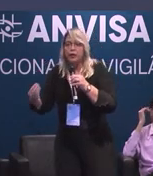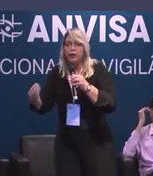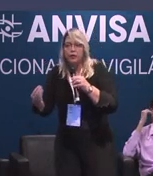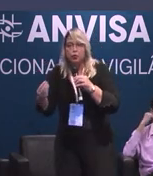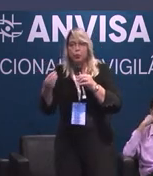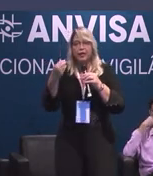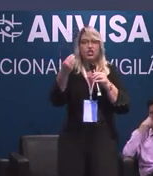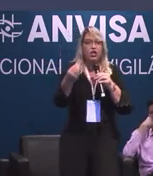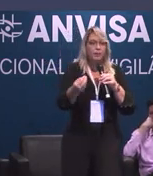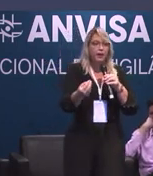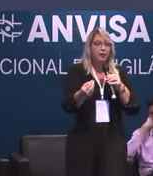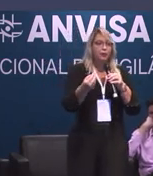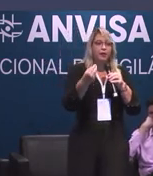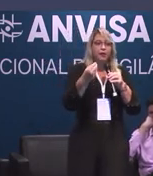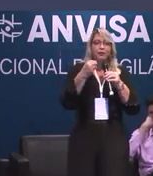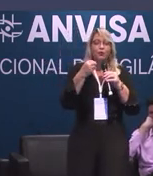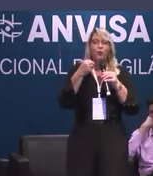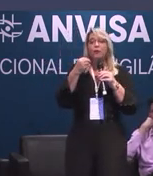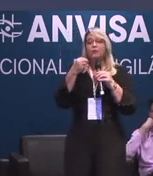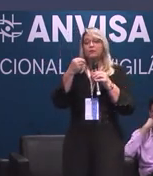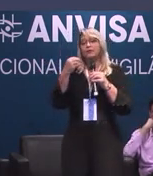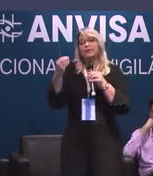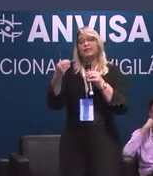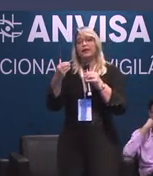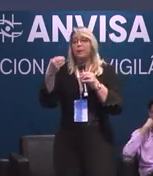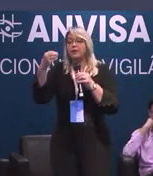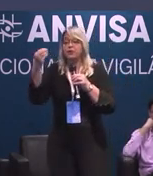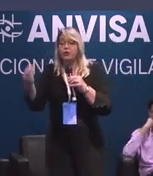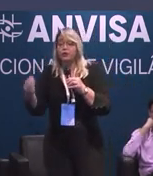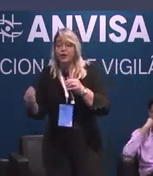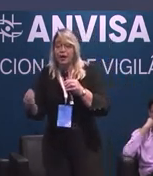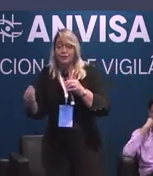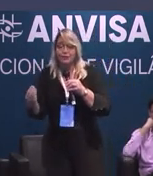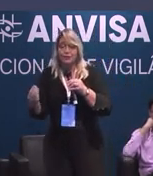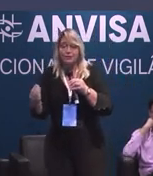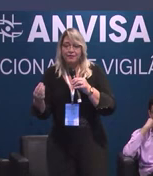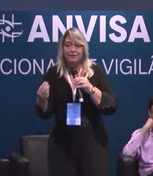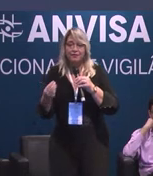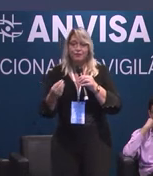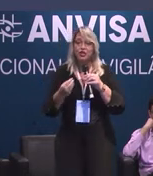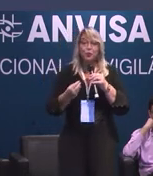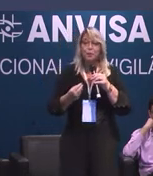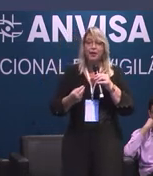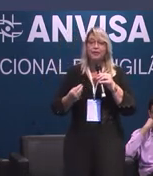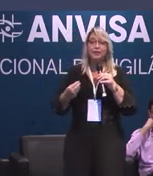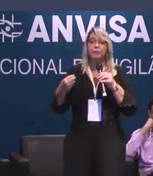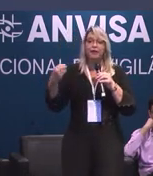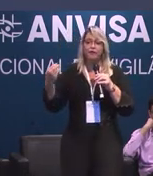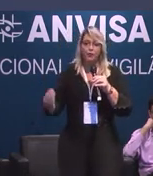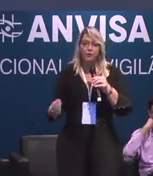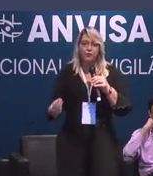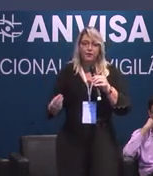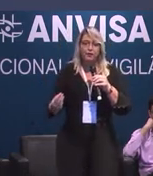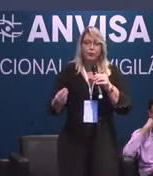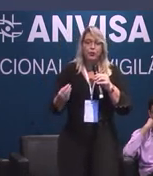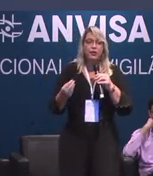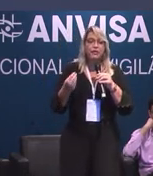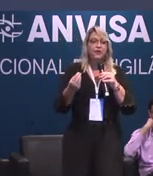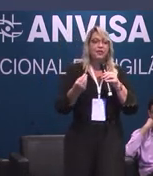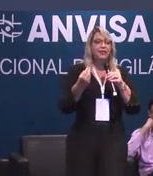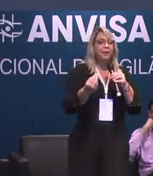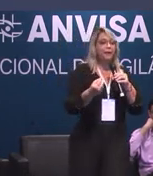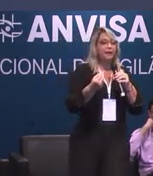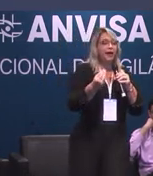o planejamento, no qual vocês eram apenas convidados. Vocês não participavam. Muitas